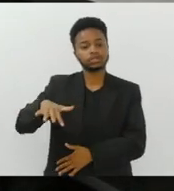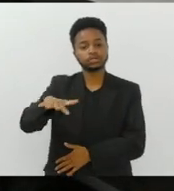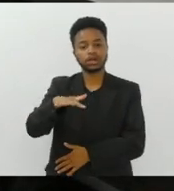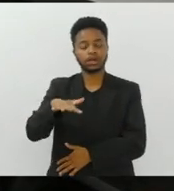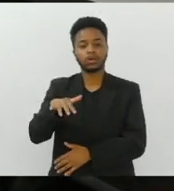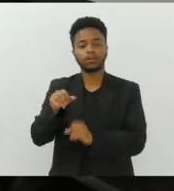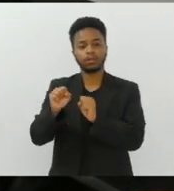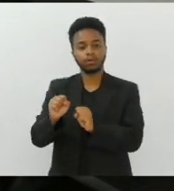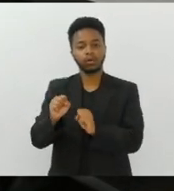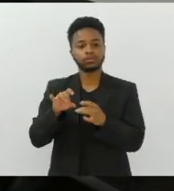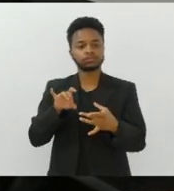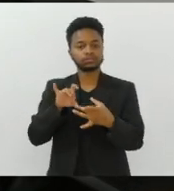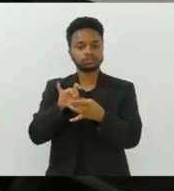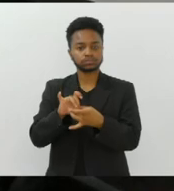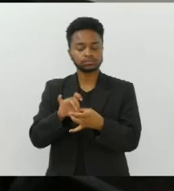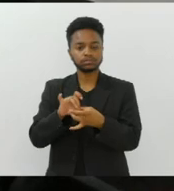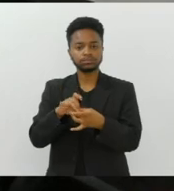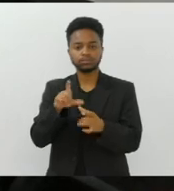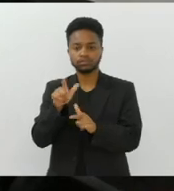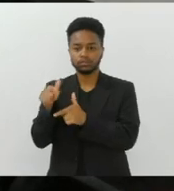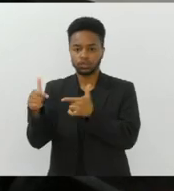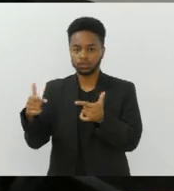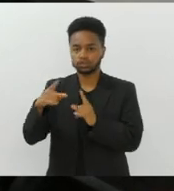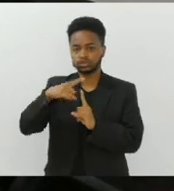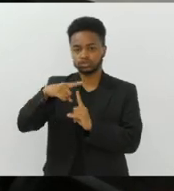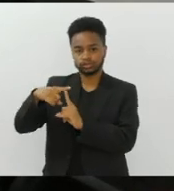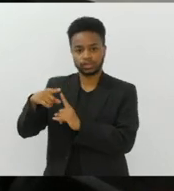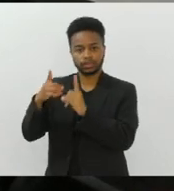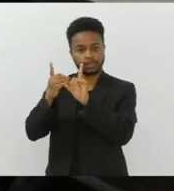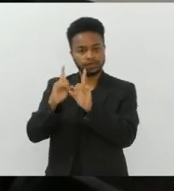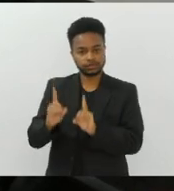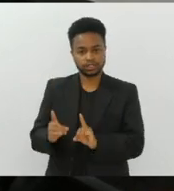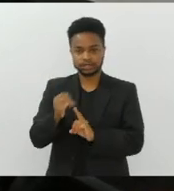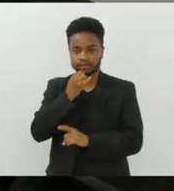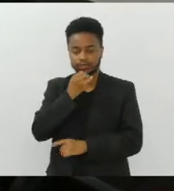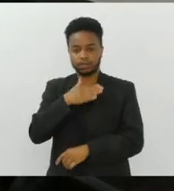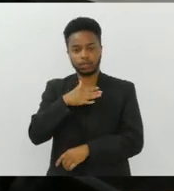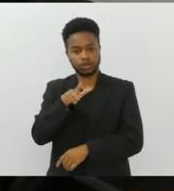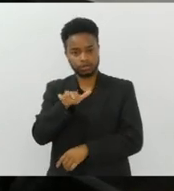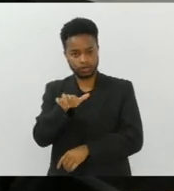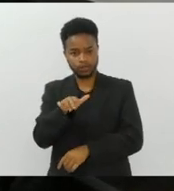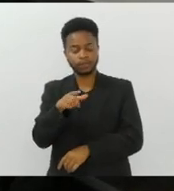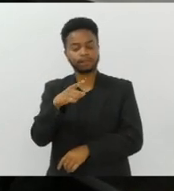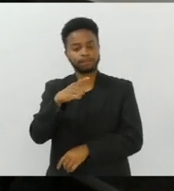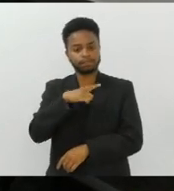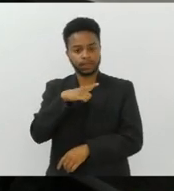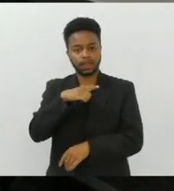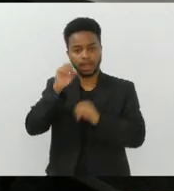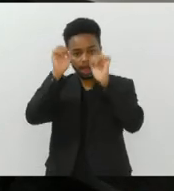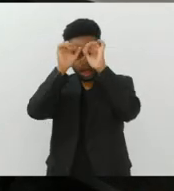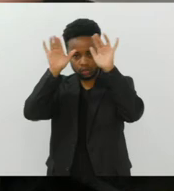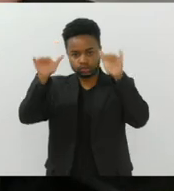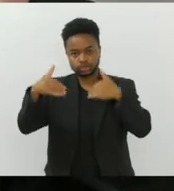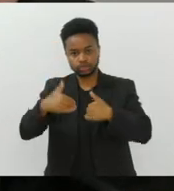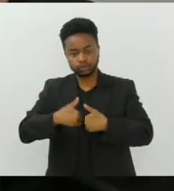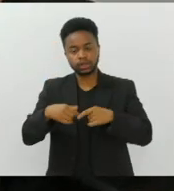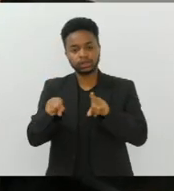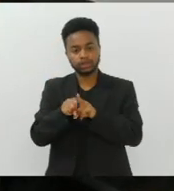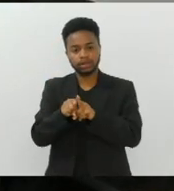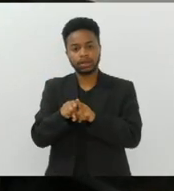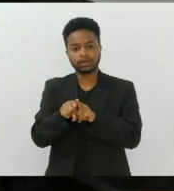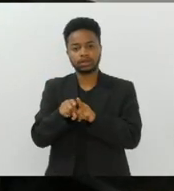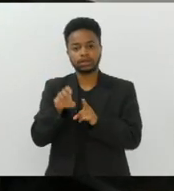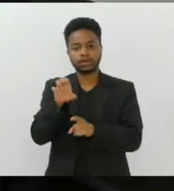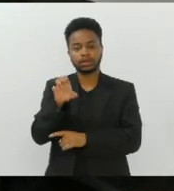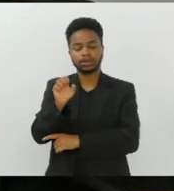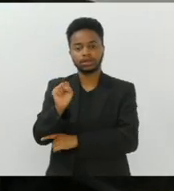estar associado a outros transtornos. No caso do meu irmão, ele tinha tanto transtorno quanto tinha esquizofrenia.